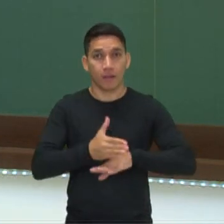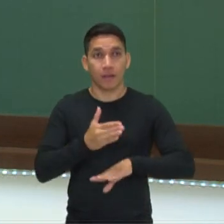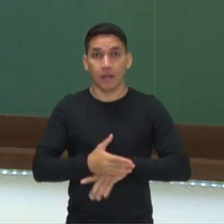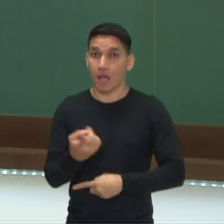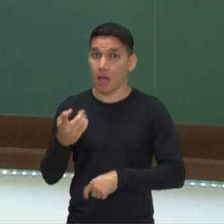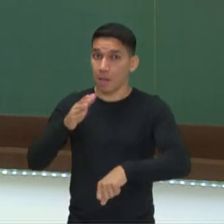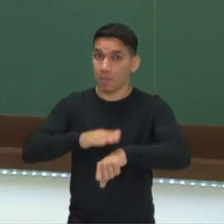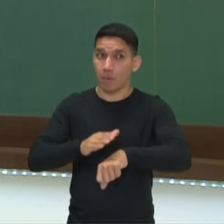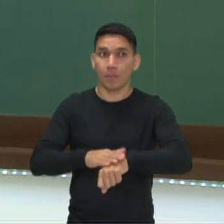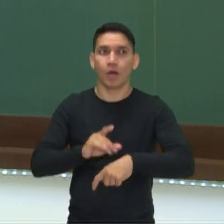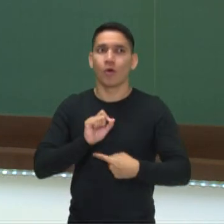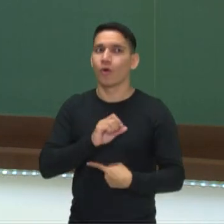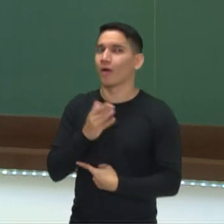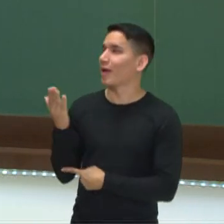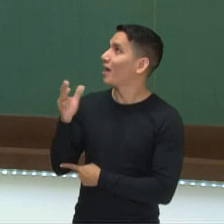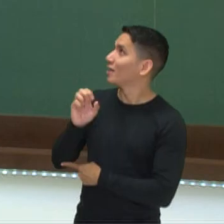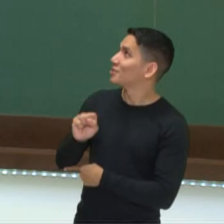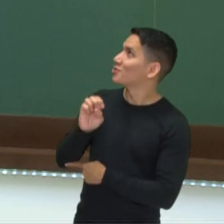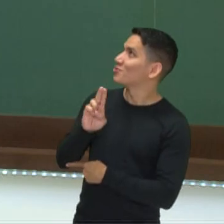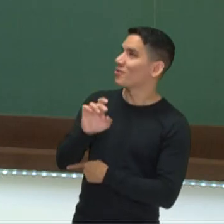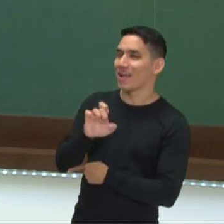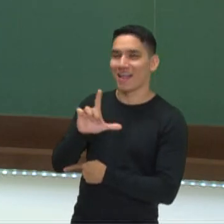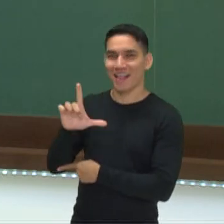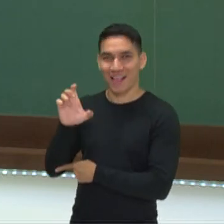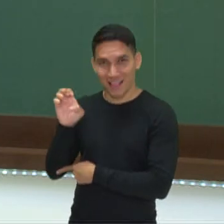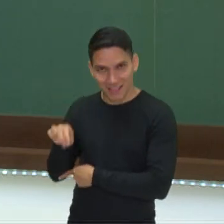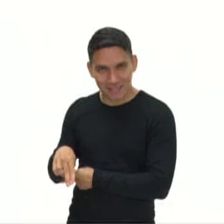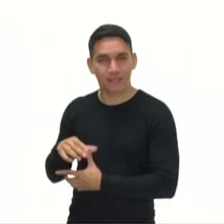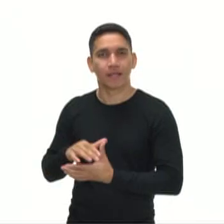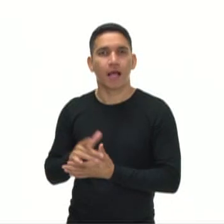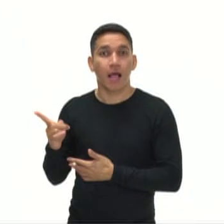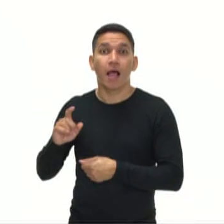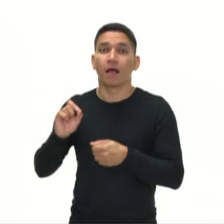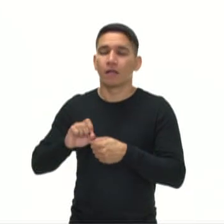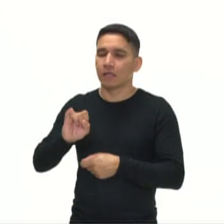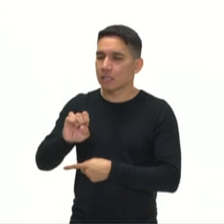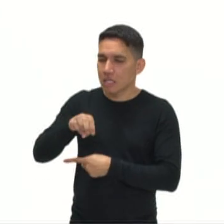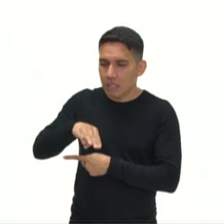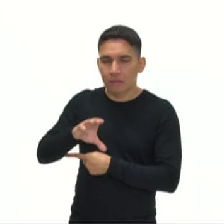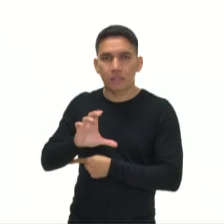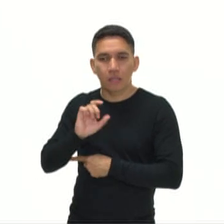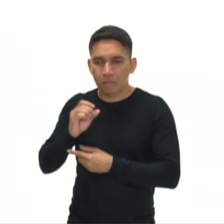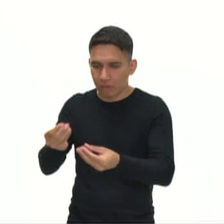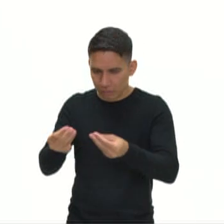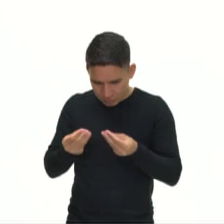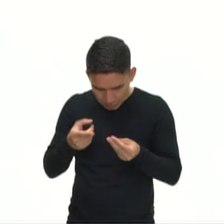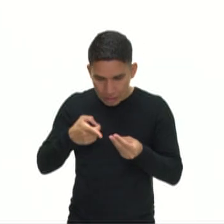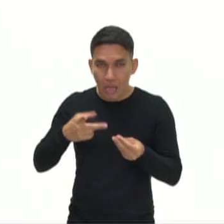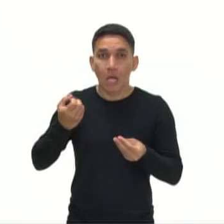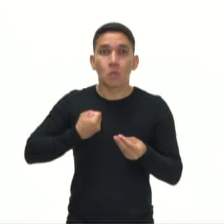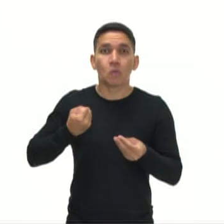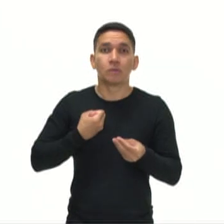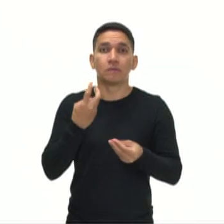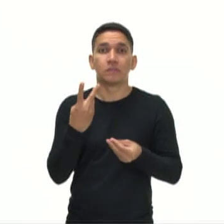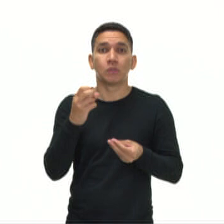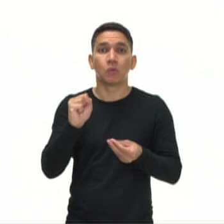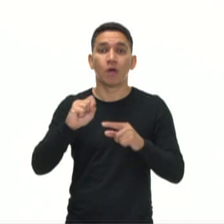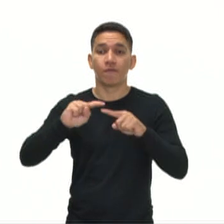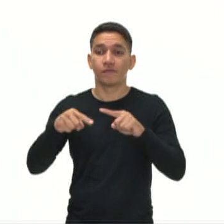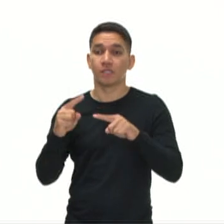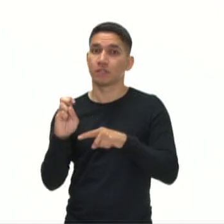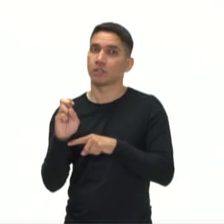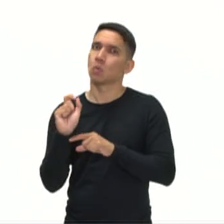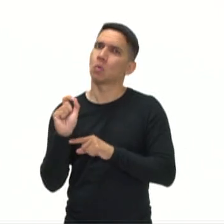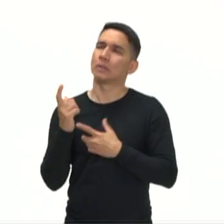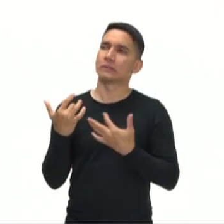Agora é a Sueli. A Sueli é o seguinte, ela recebeu o seu IMC e ela viu que estava 28,5. Então, de